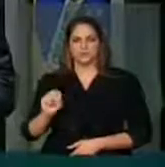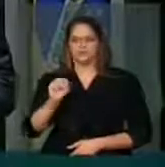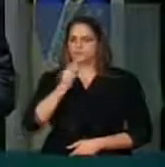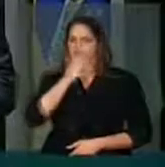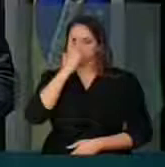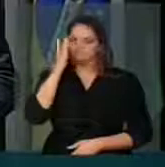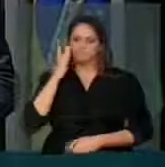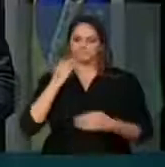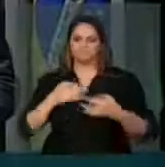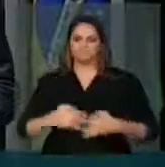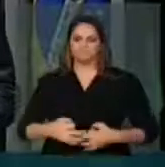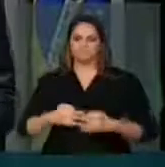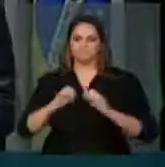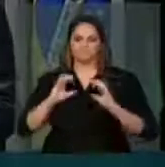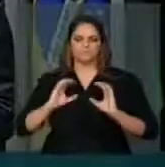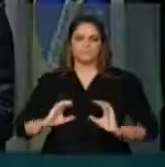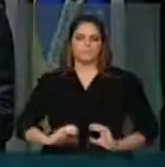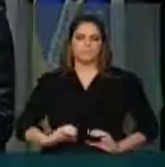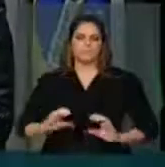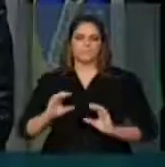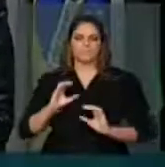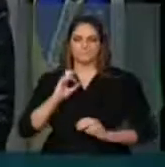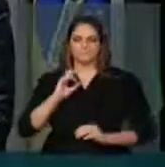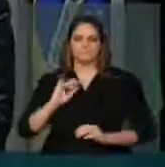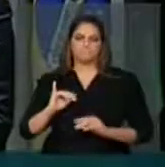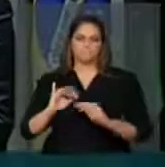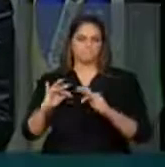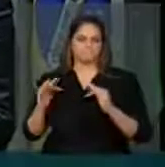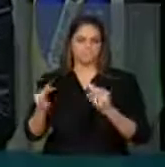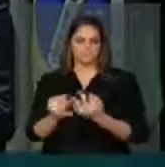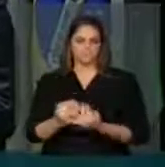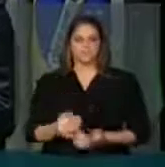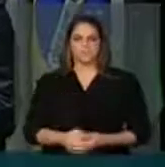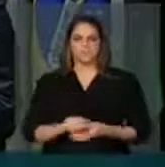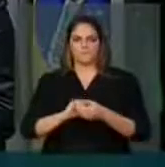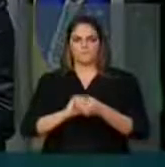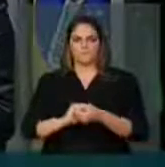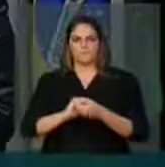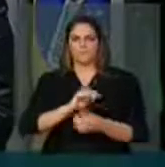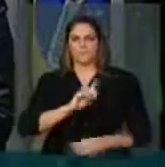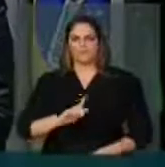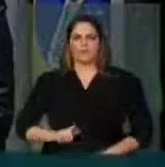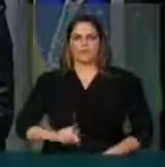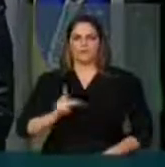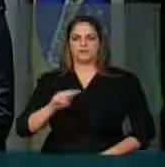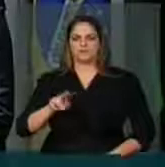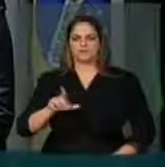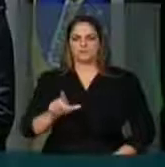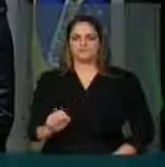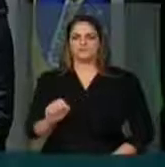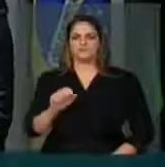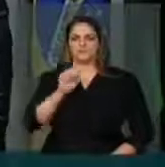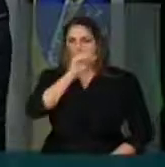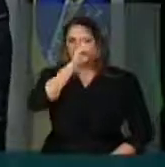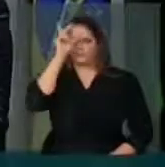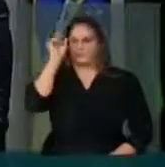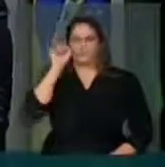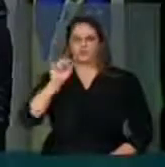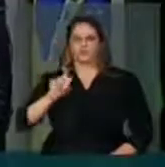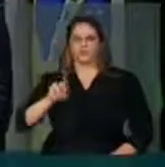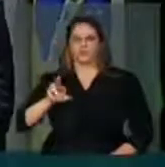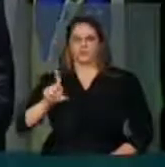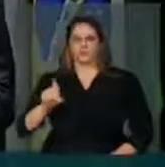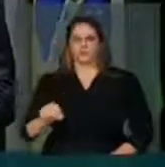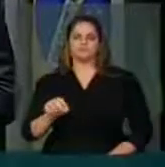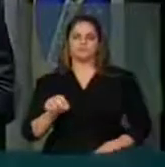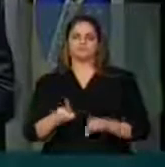e pai de família que foi Eduardo. Quero cumprimentar o governador Paulo Câmara, o prefeito Geraldo Júlio, em seus nomes,